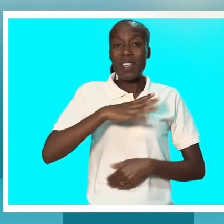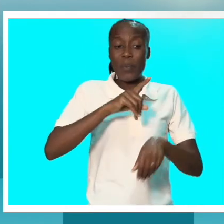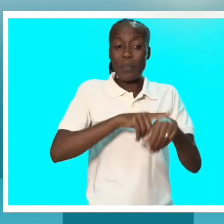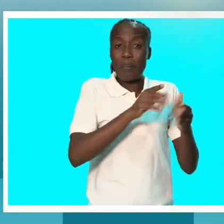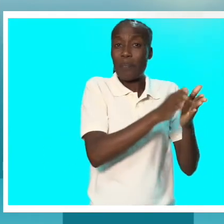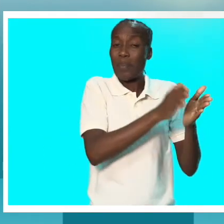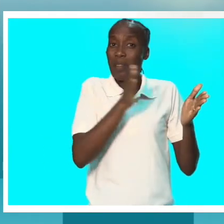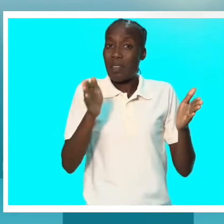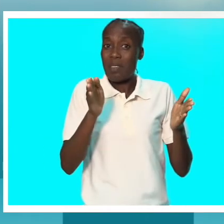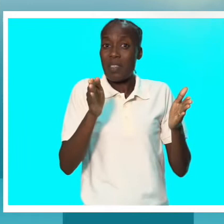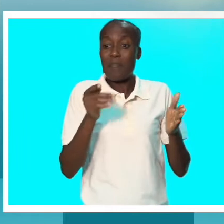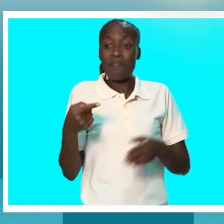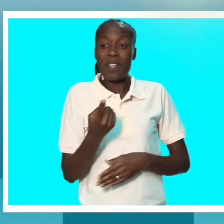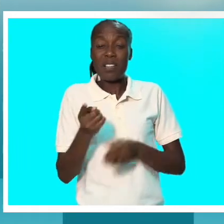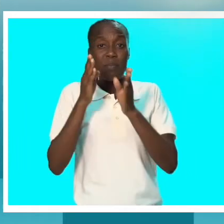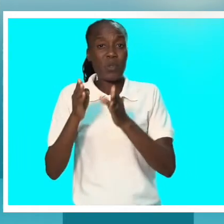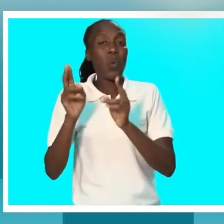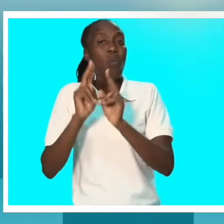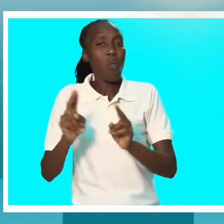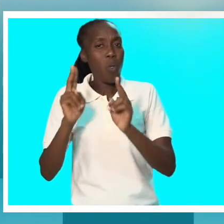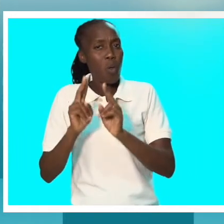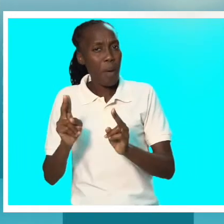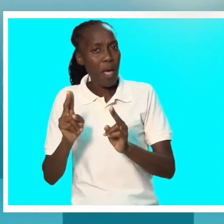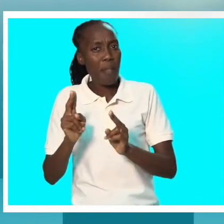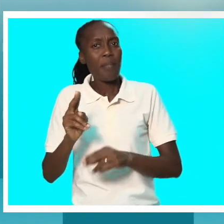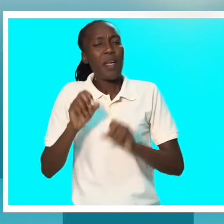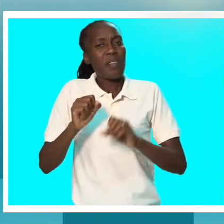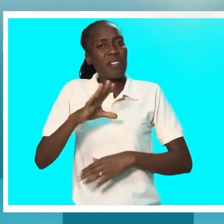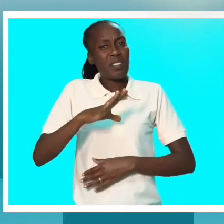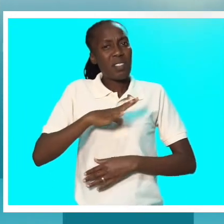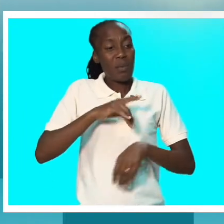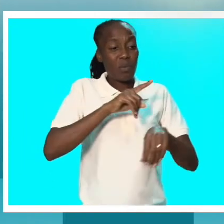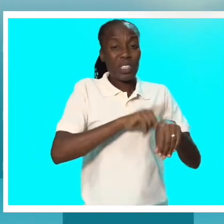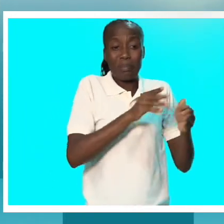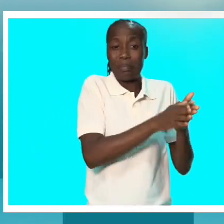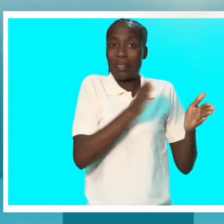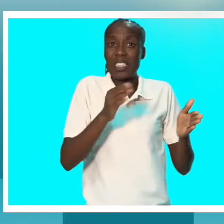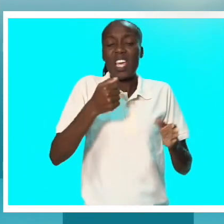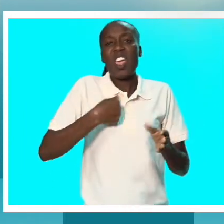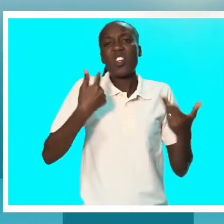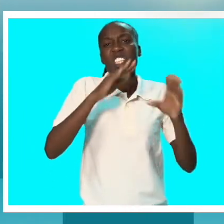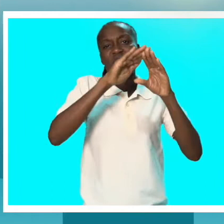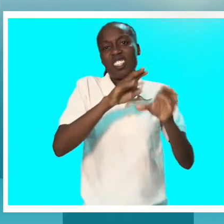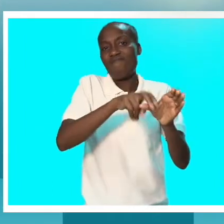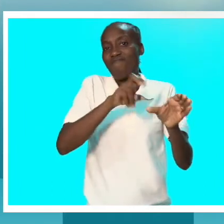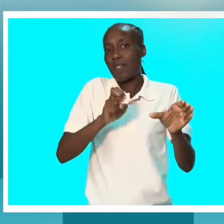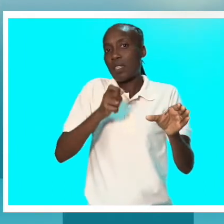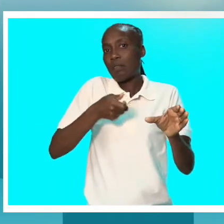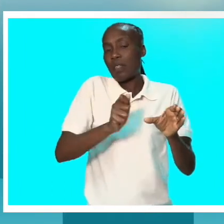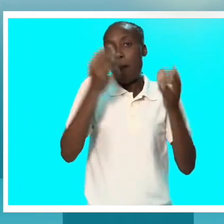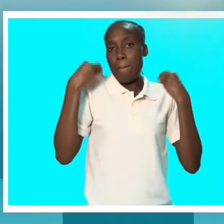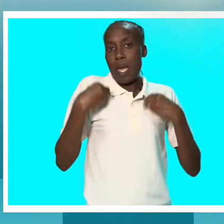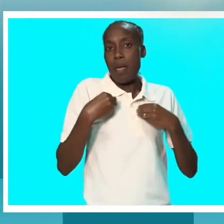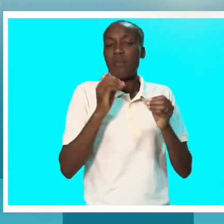a pessoa normal deve estar nesse intervalo, eu já estava fora. Portanto, foi